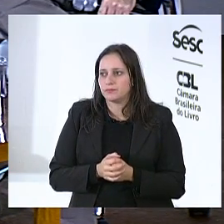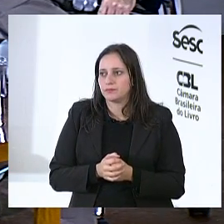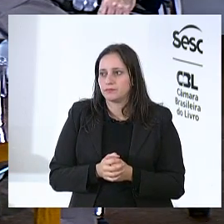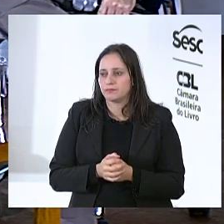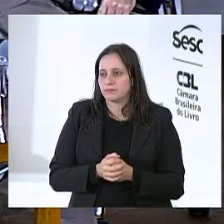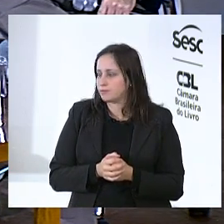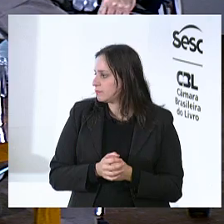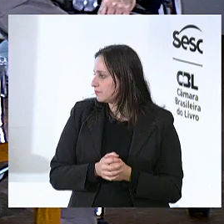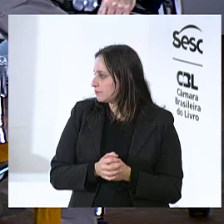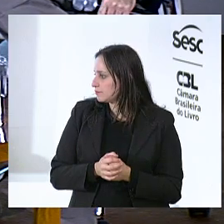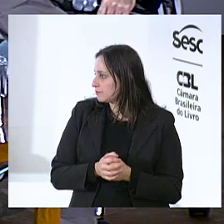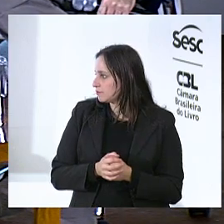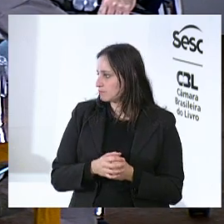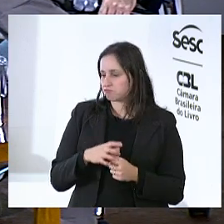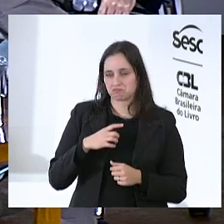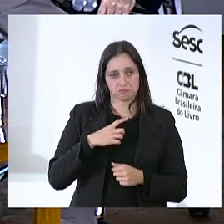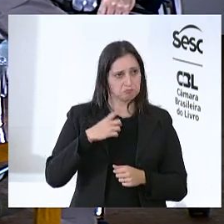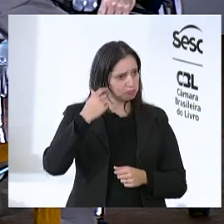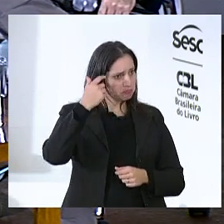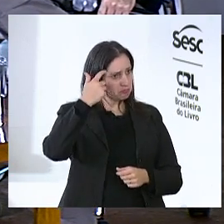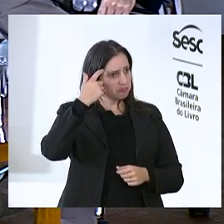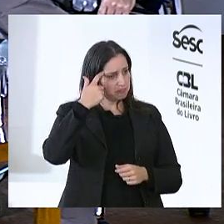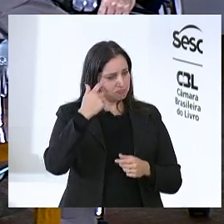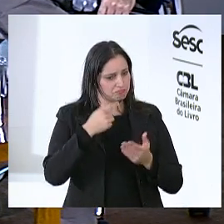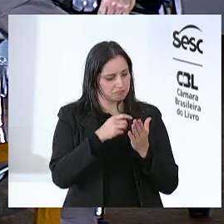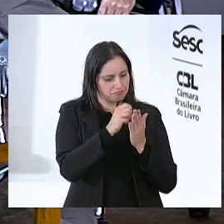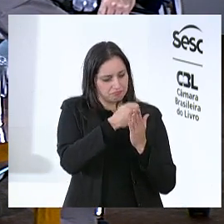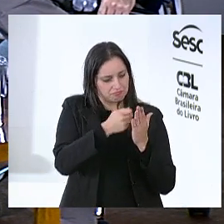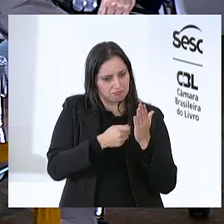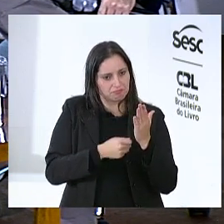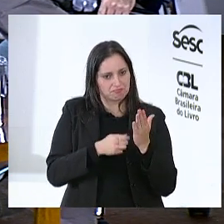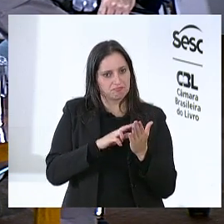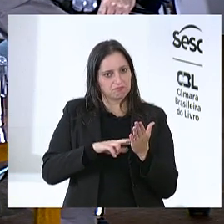Olha, eu acho simpático esse texto, viu?